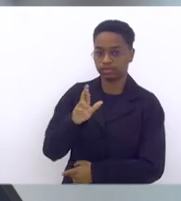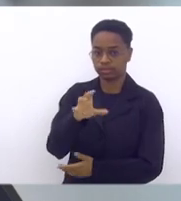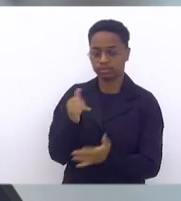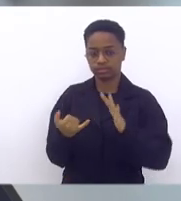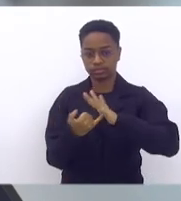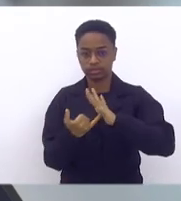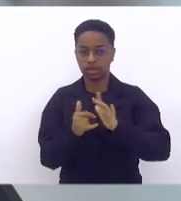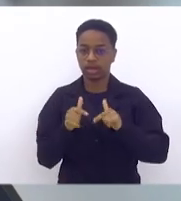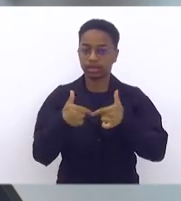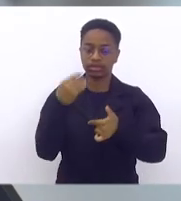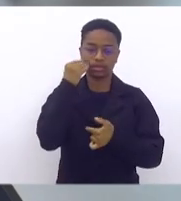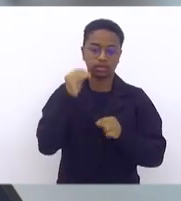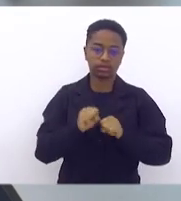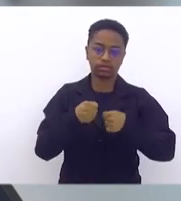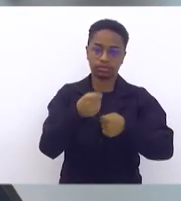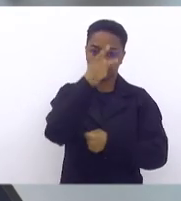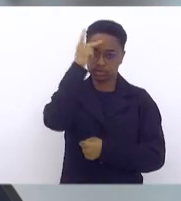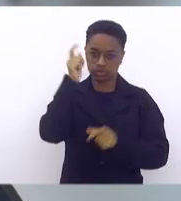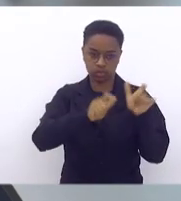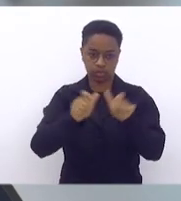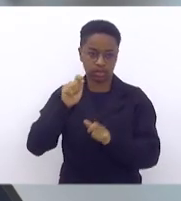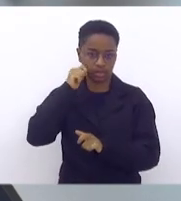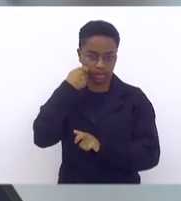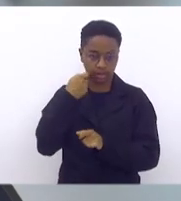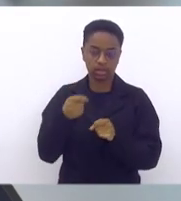na defesa de pessoas negras.